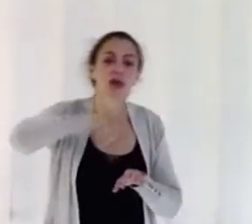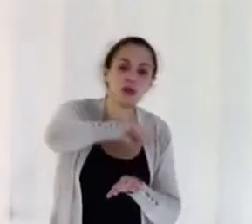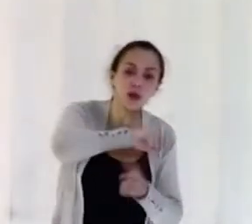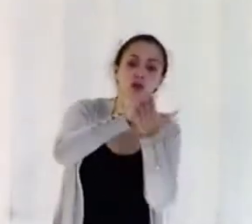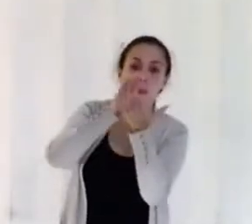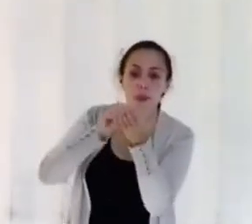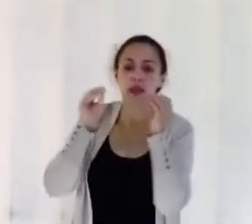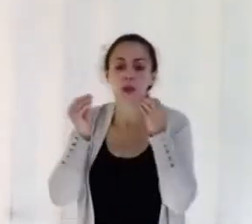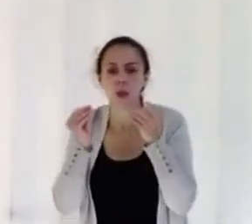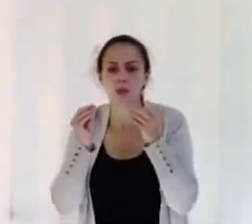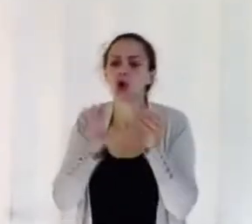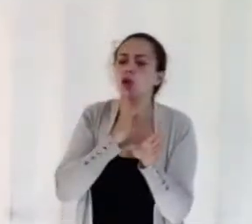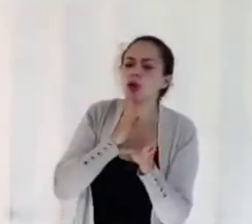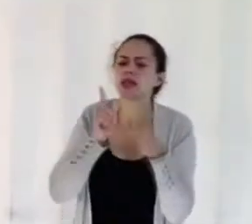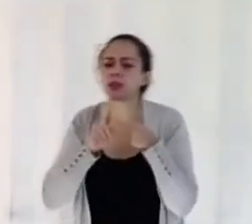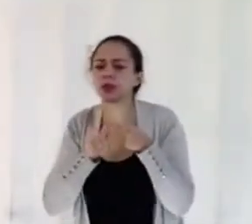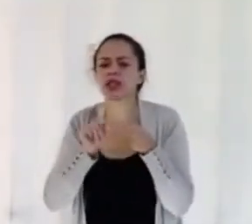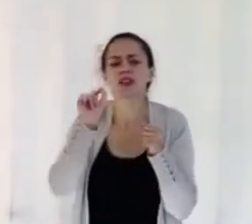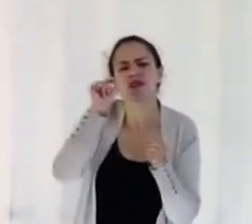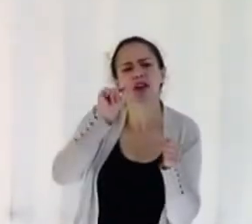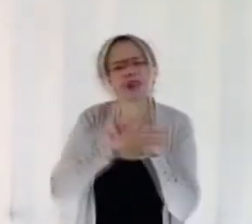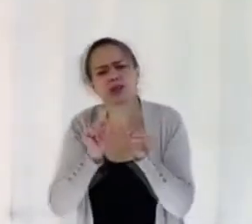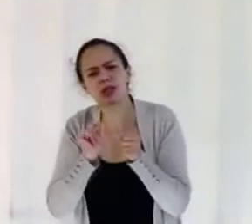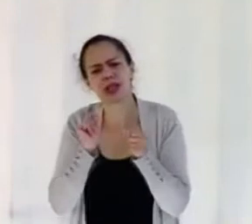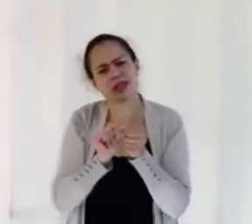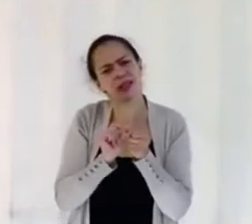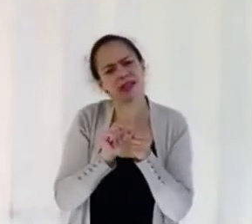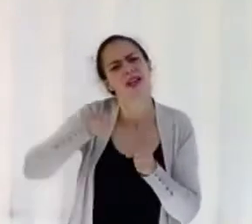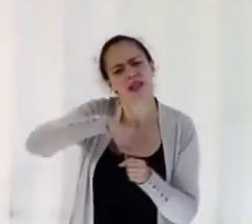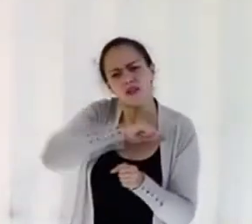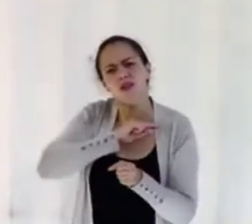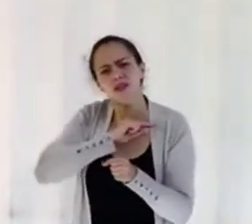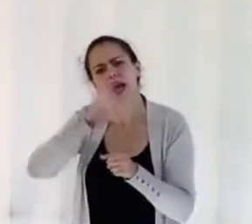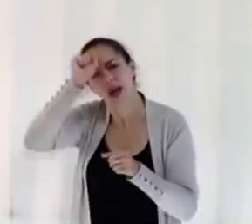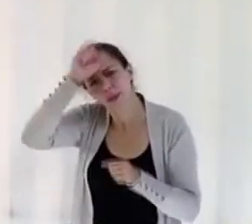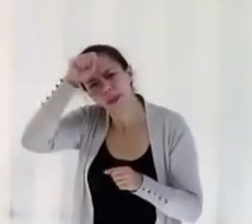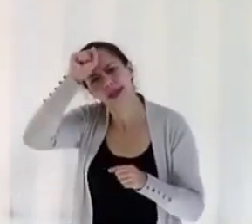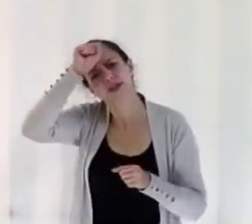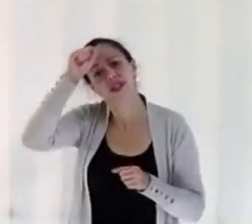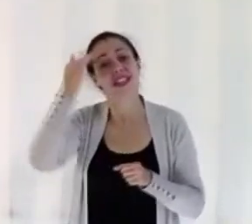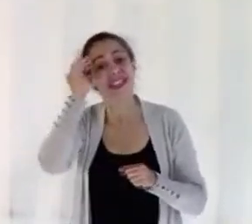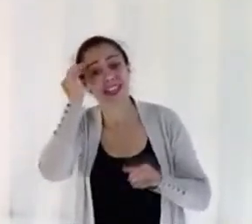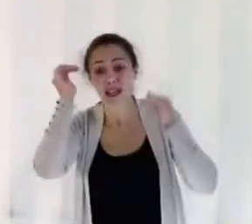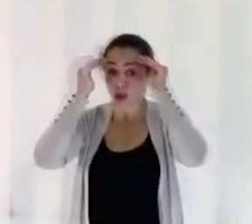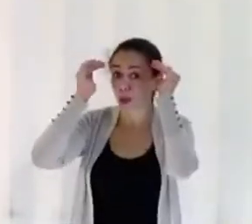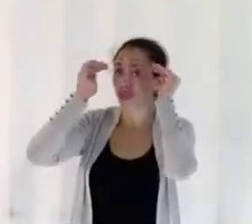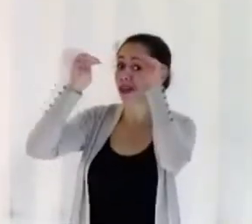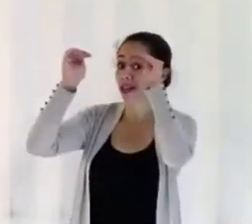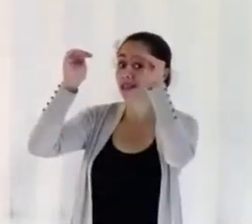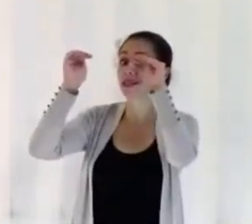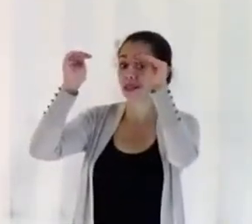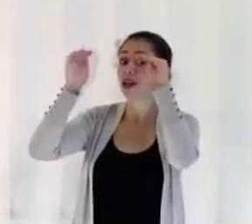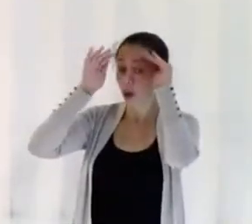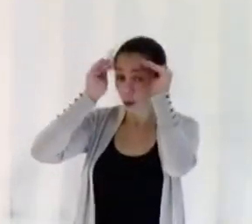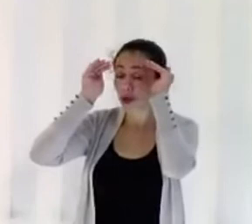que estão atualmente trabalhando com o rebanho, ao dizer obedecer esses guias. Então nós